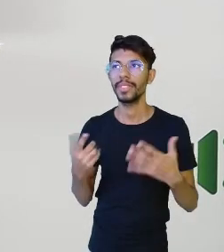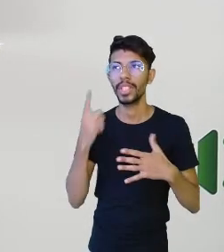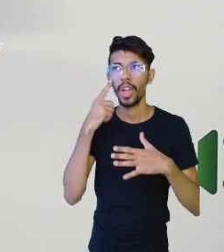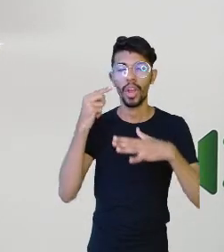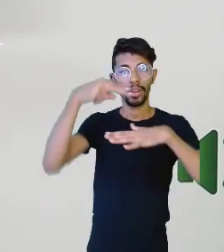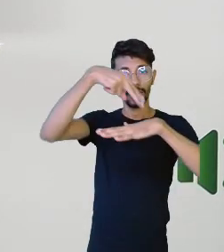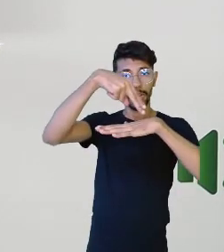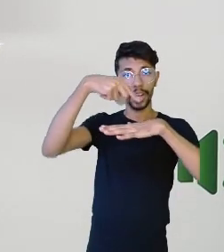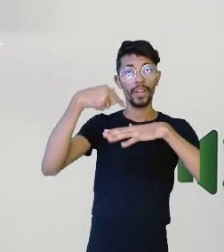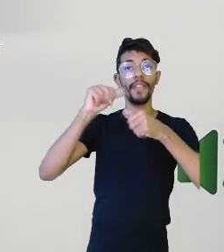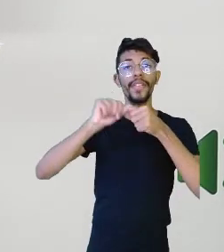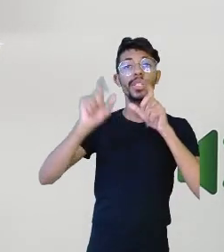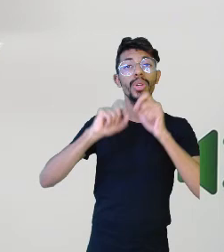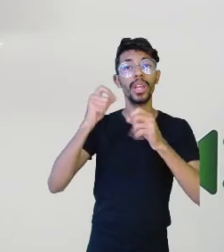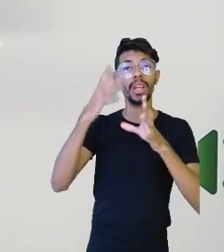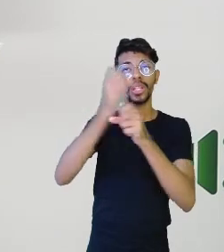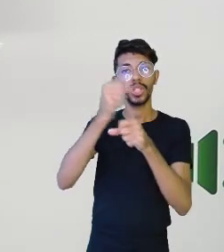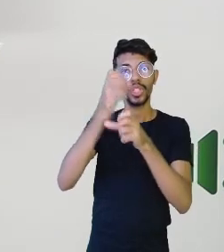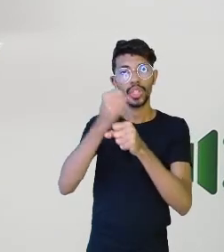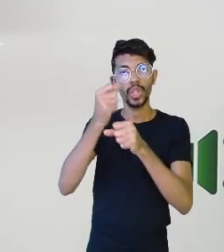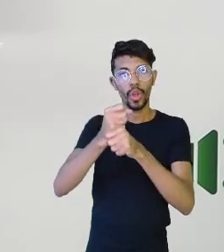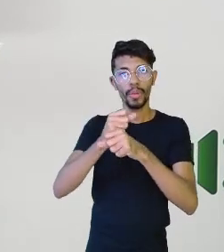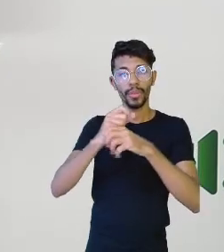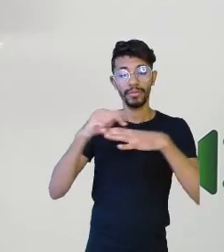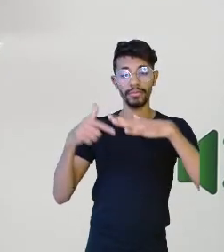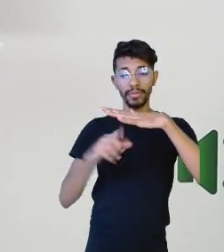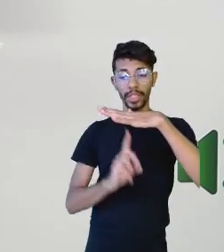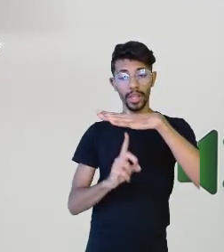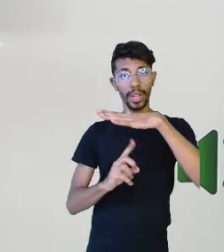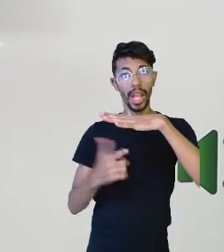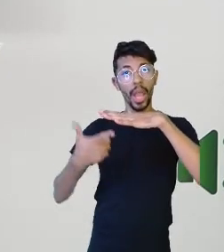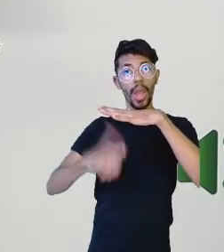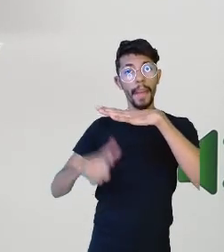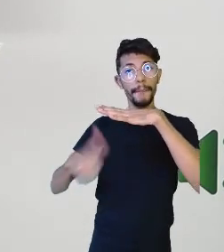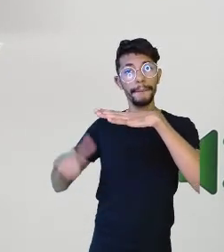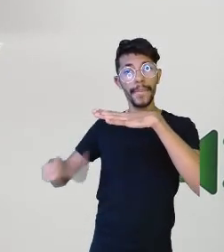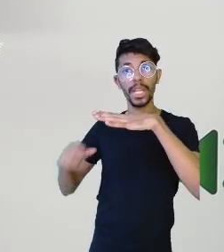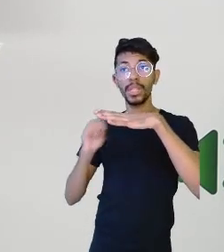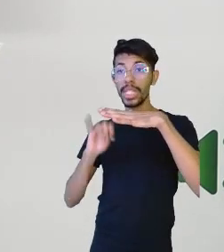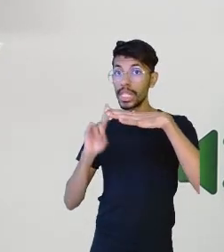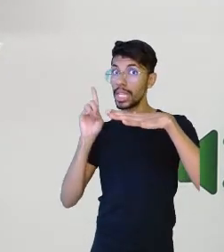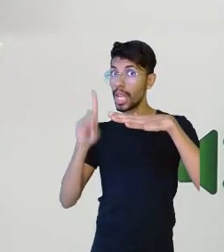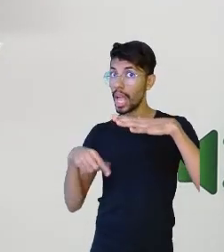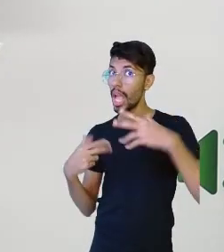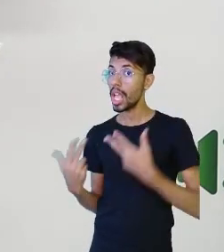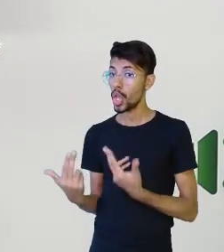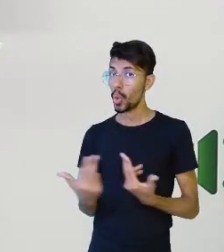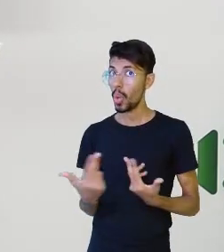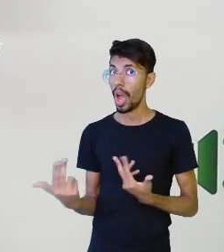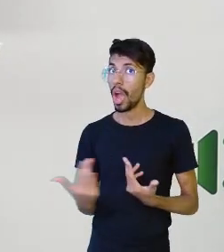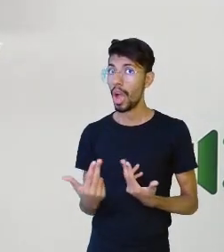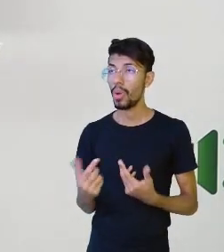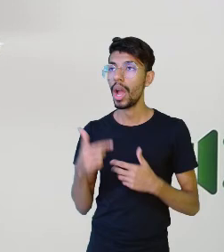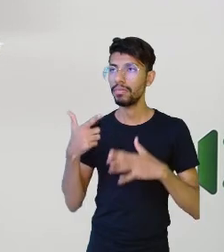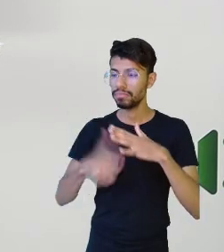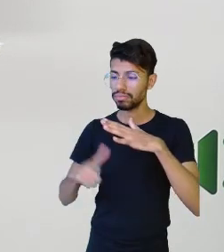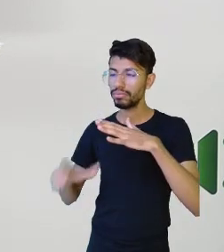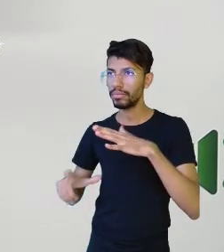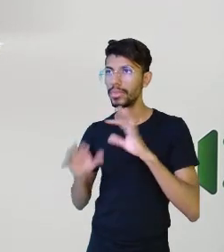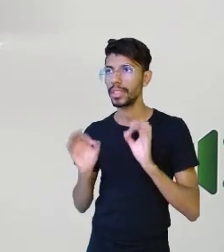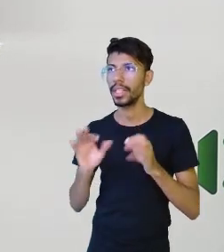numerador eu somo e repito o meu denominador se eles forem iguais. Beleza?